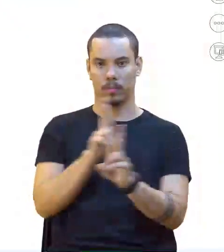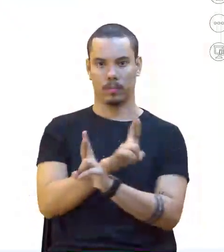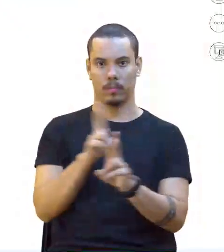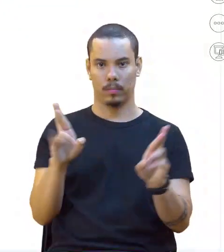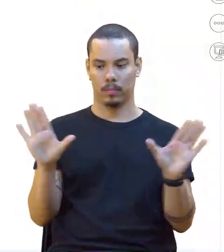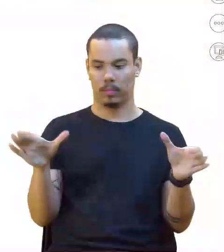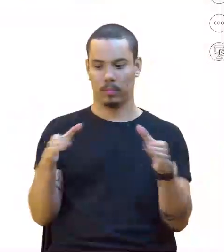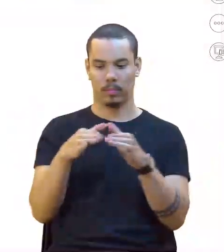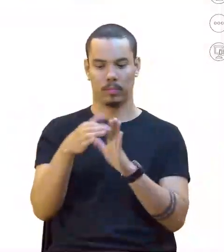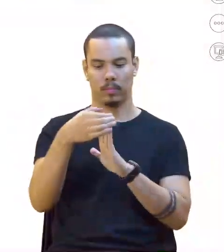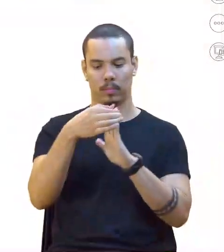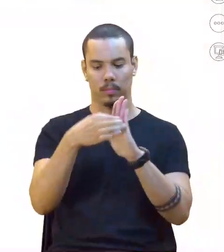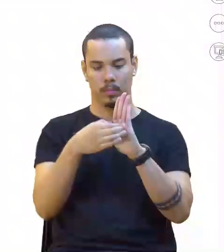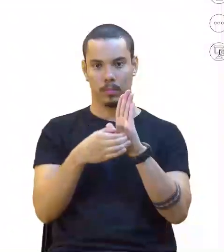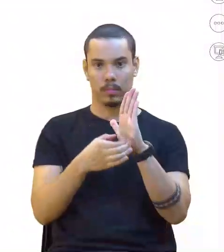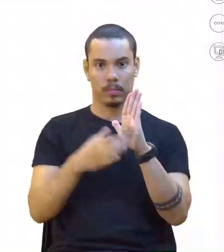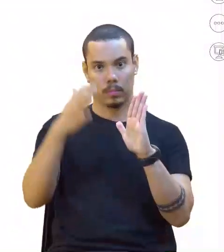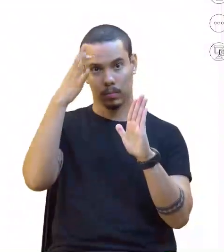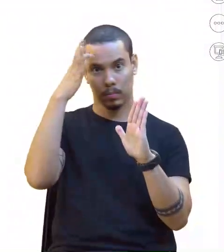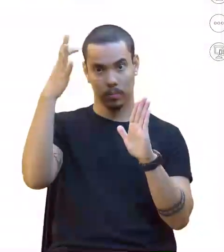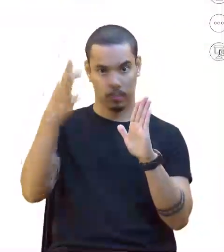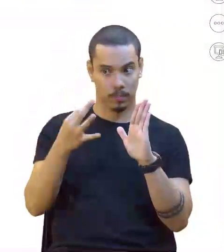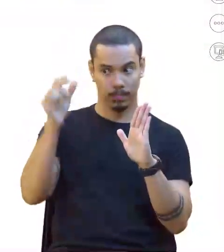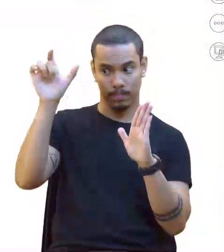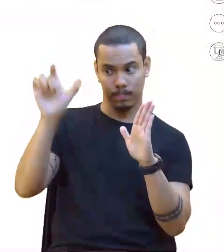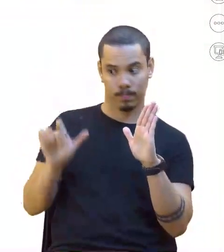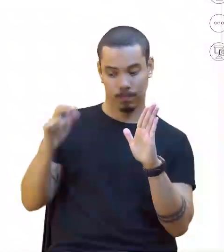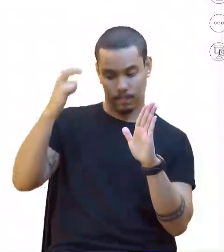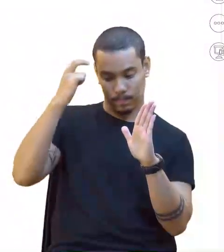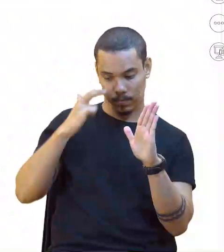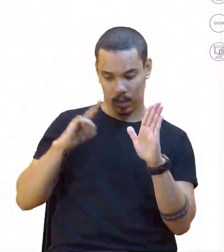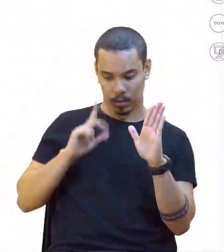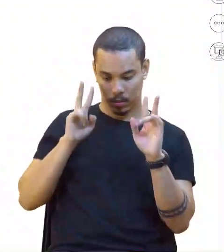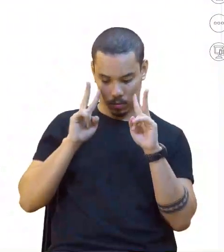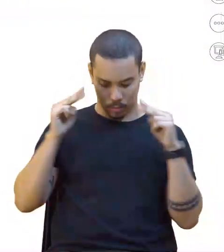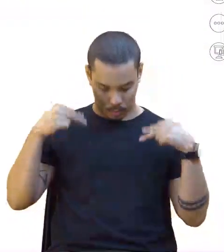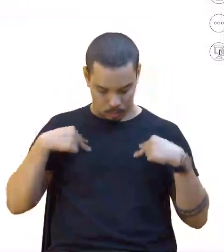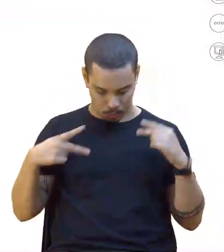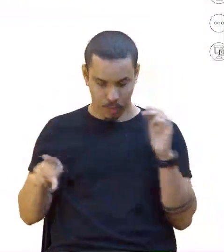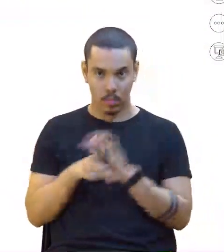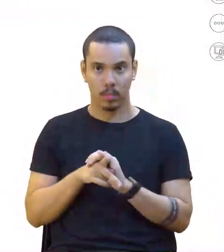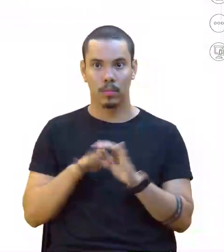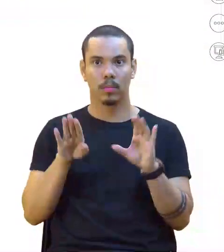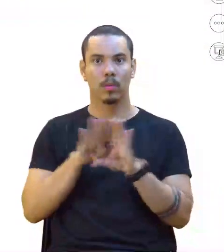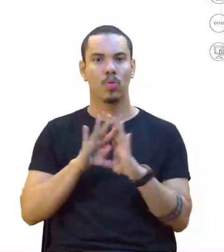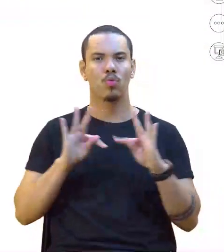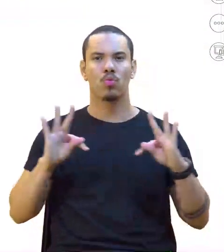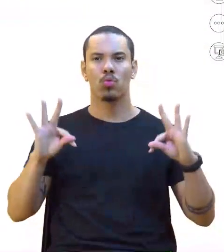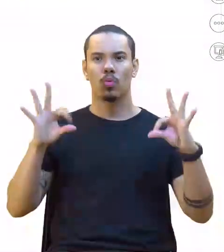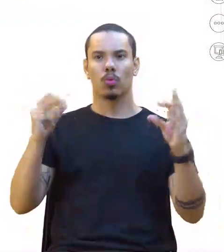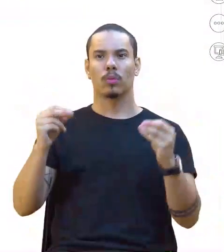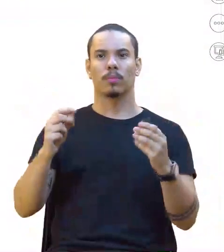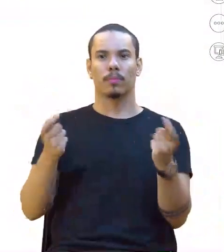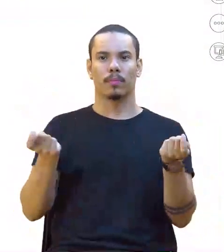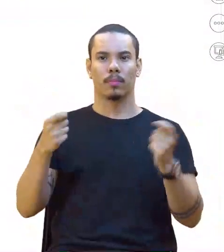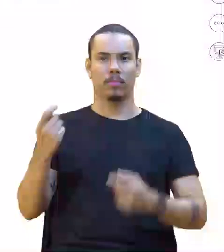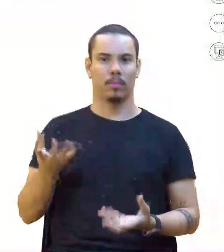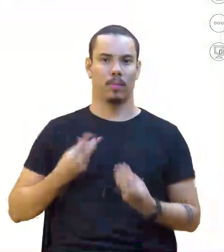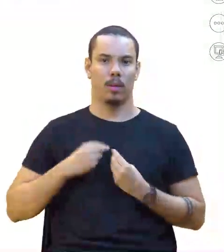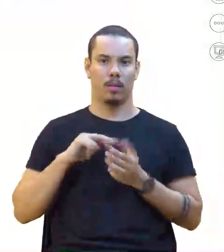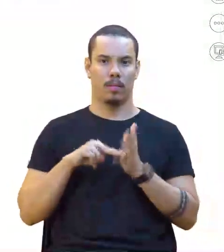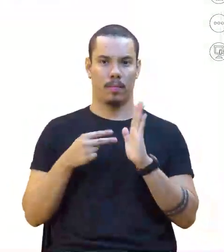conjunto de entendimentos que uma pessoa possui sobre si mesma e sobre tudo aquilo que lhe é significativo. Então,